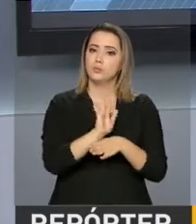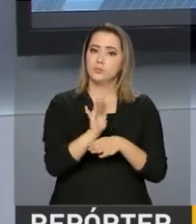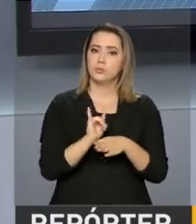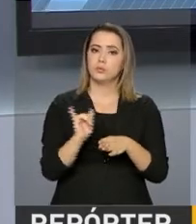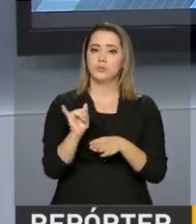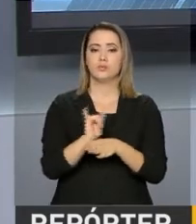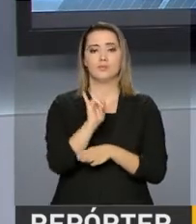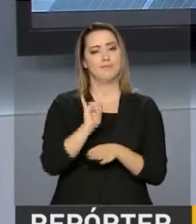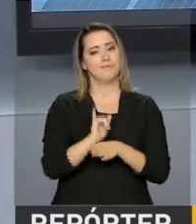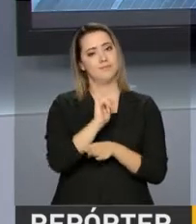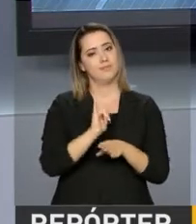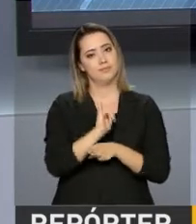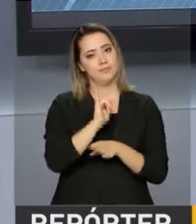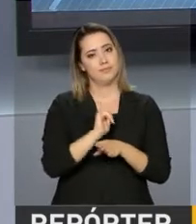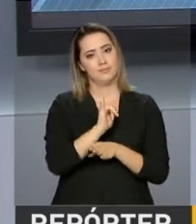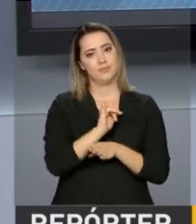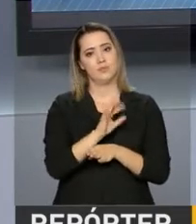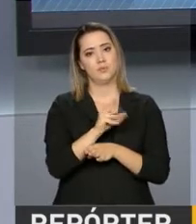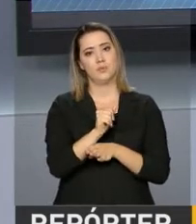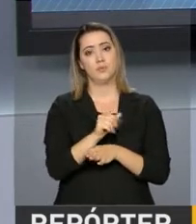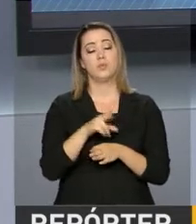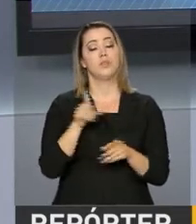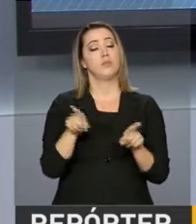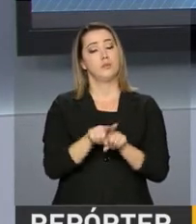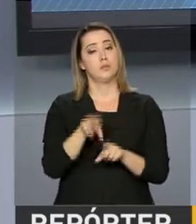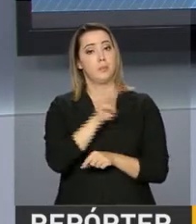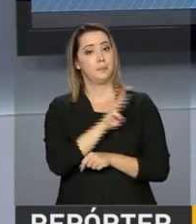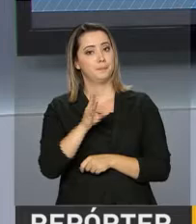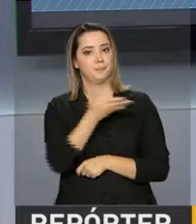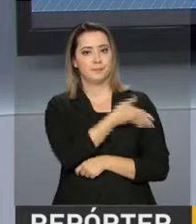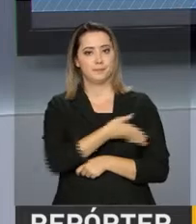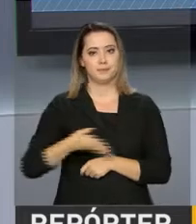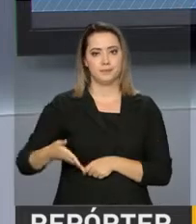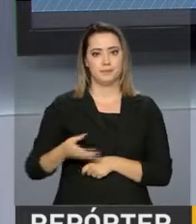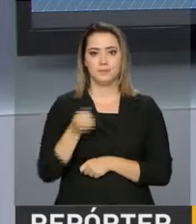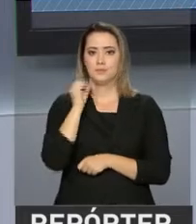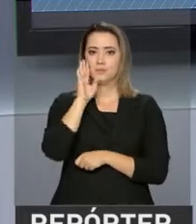as reportagens você confere no nosso canal no YouTube ou em nossa página